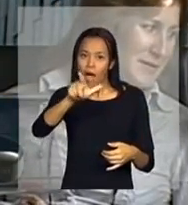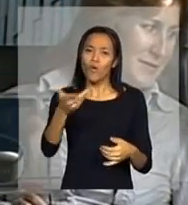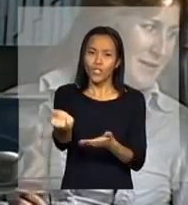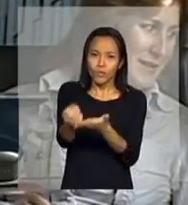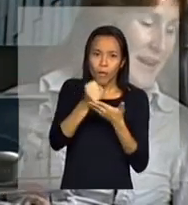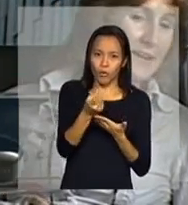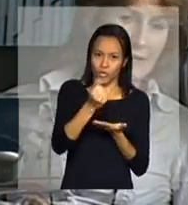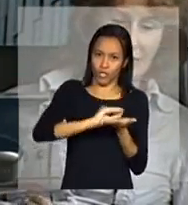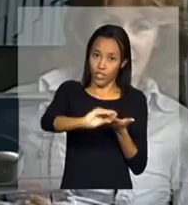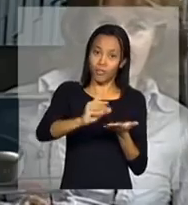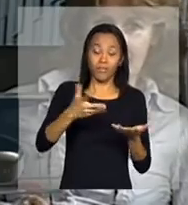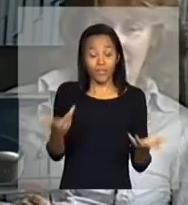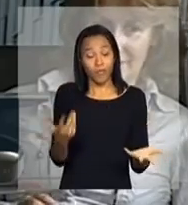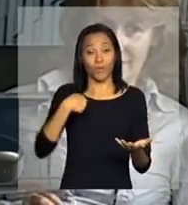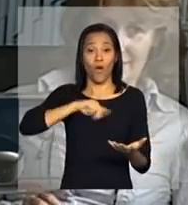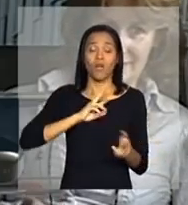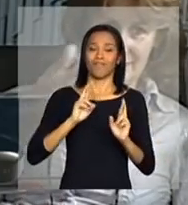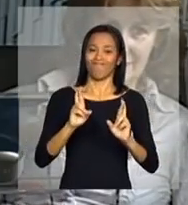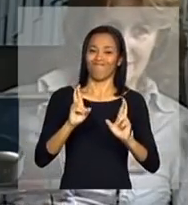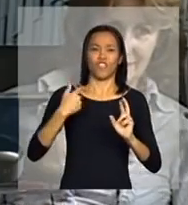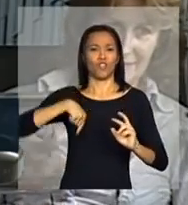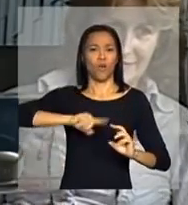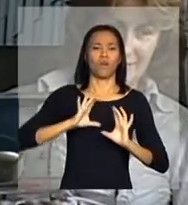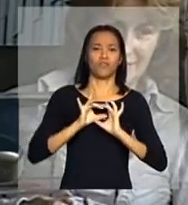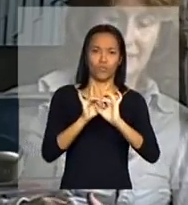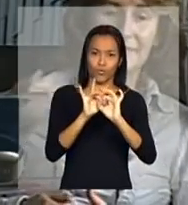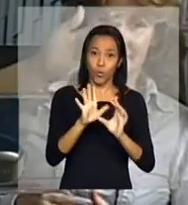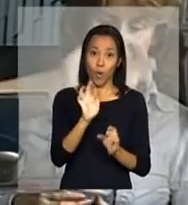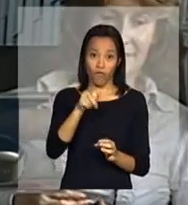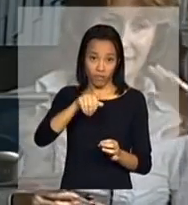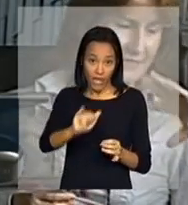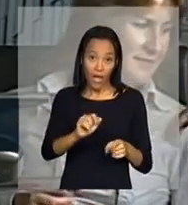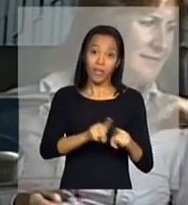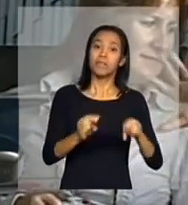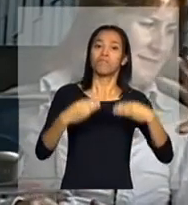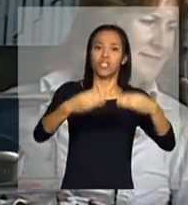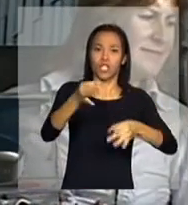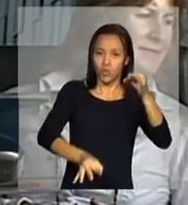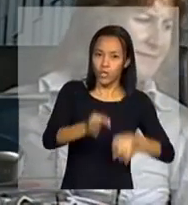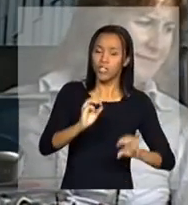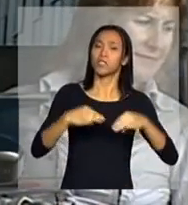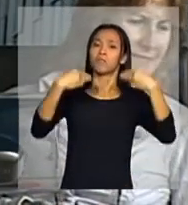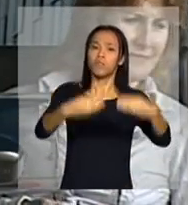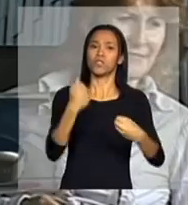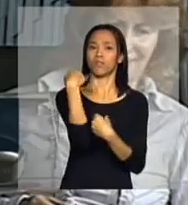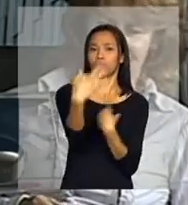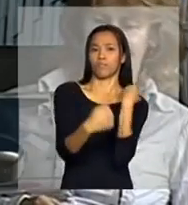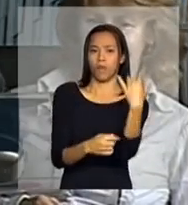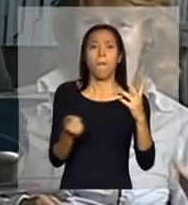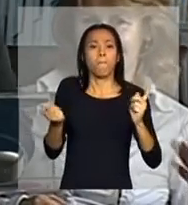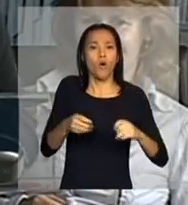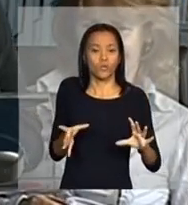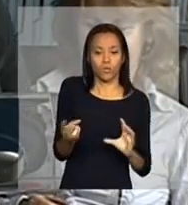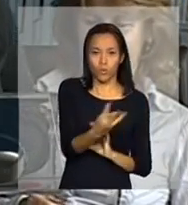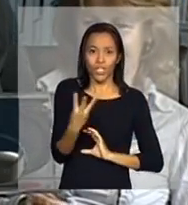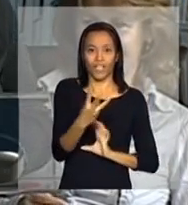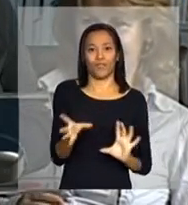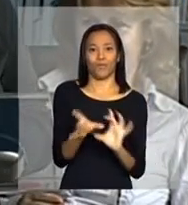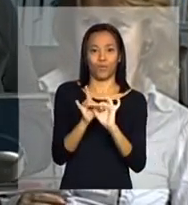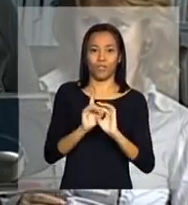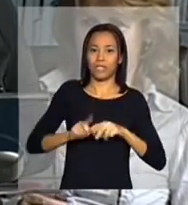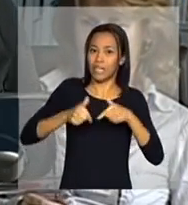e mais do que isso, a expectativa que, juntamente com a FUNAI, juntamente com o Ministério da Justiça, o Ministério do Meio Ambiente, possa trabalhar em